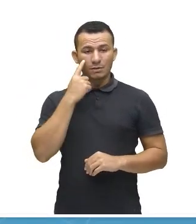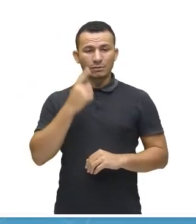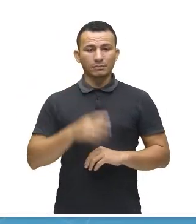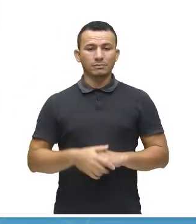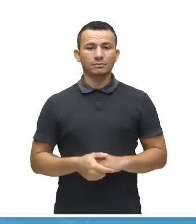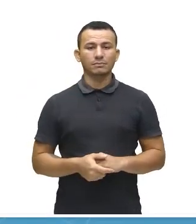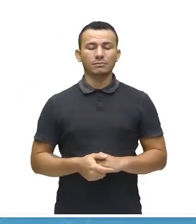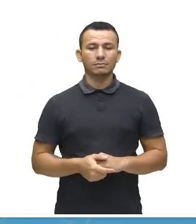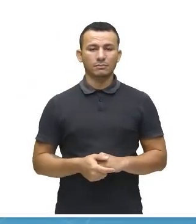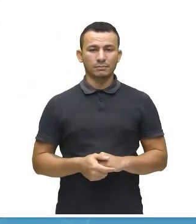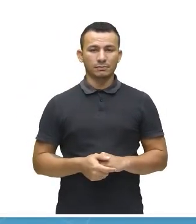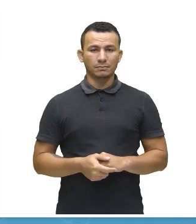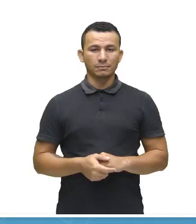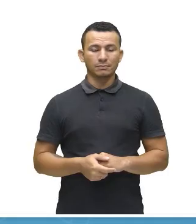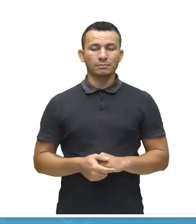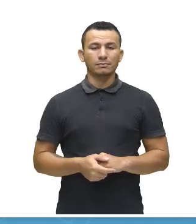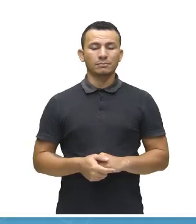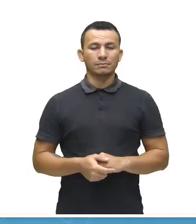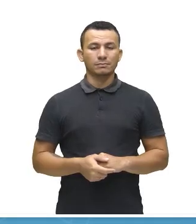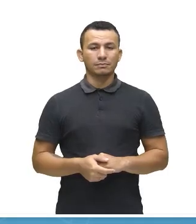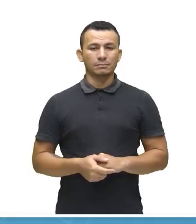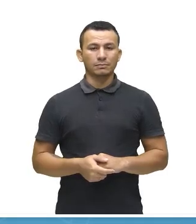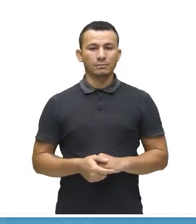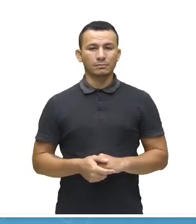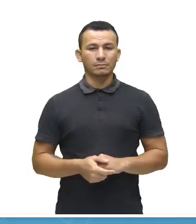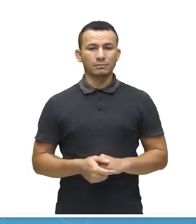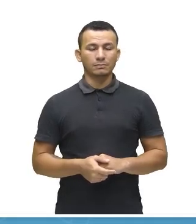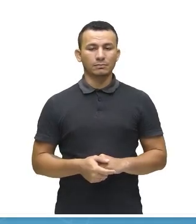Nós temos aí, então,